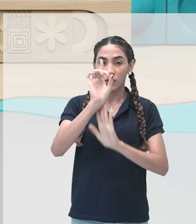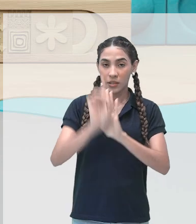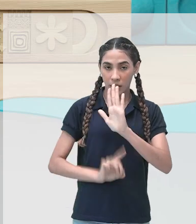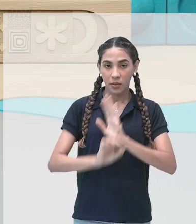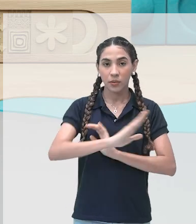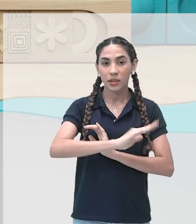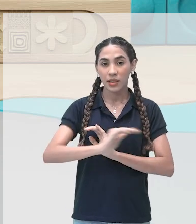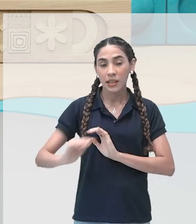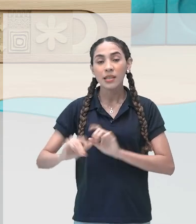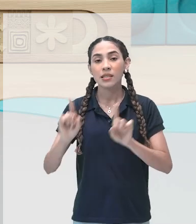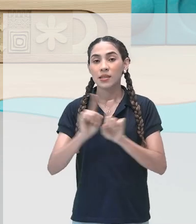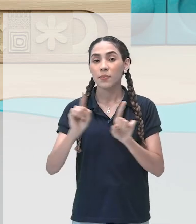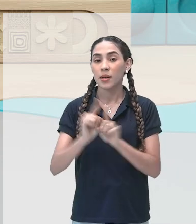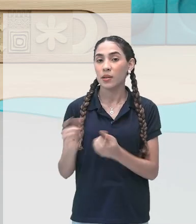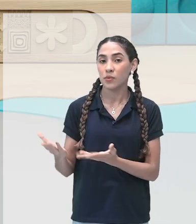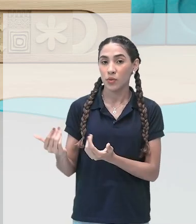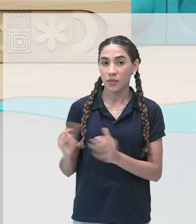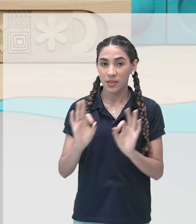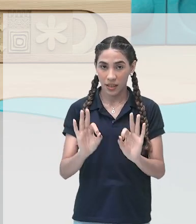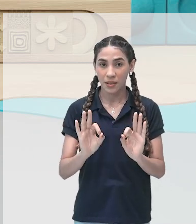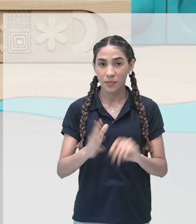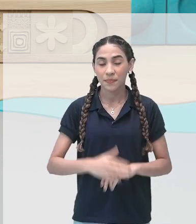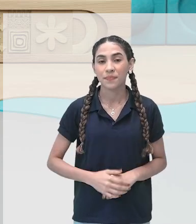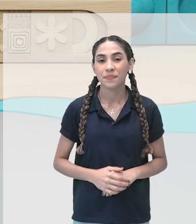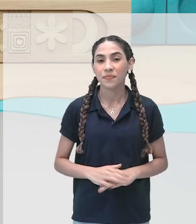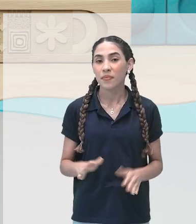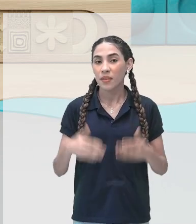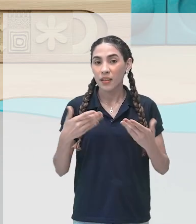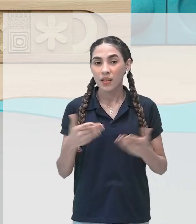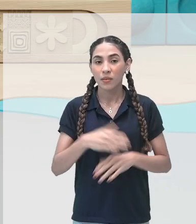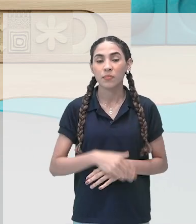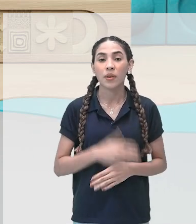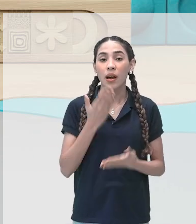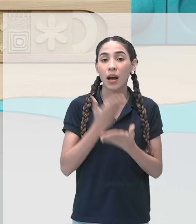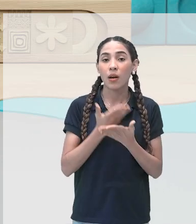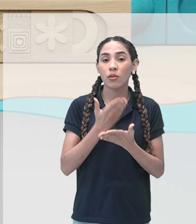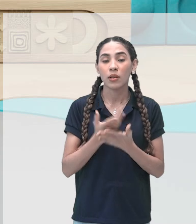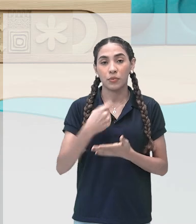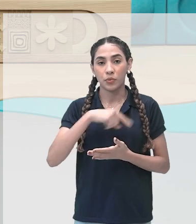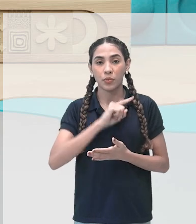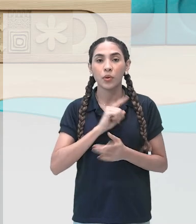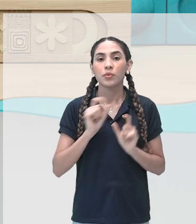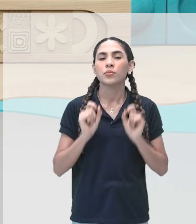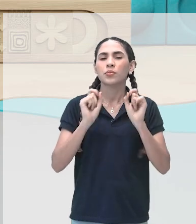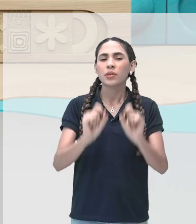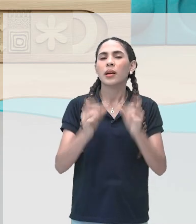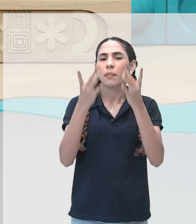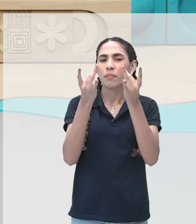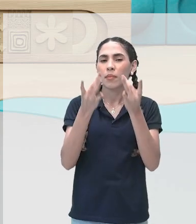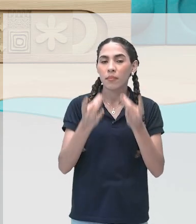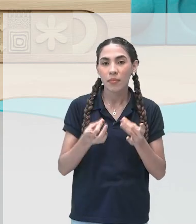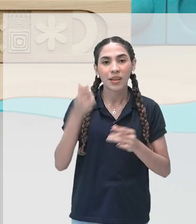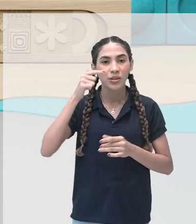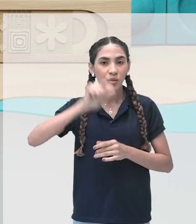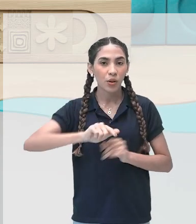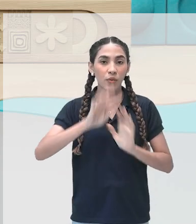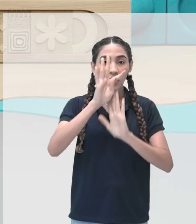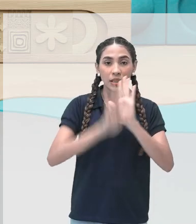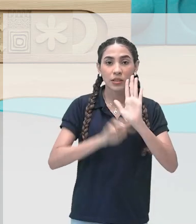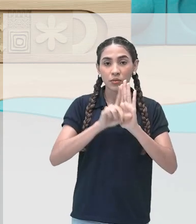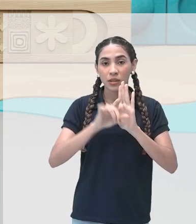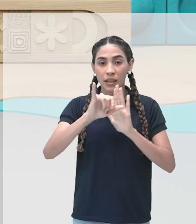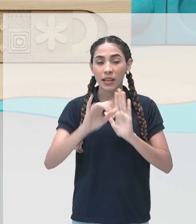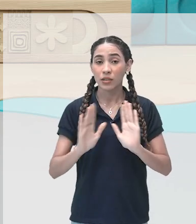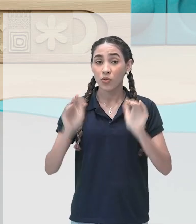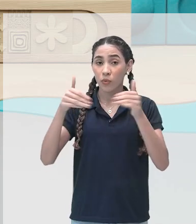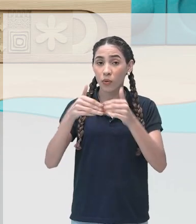das crianças e dos adolescentes, correto? Então, nesta aula em que nós vamos falar especificamente sobre, novamente, textos legais com